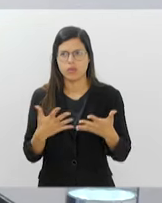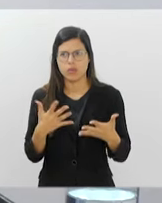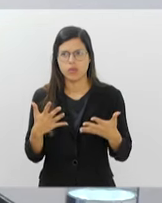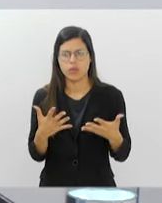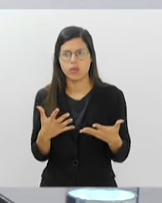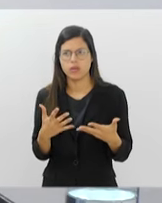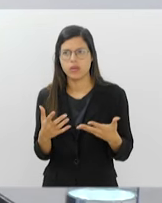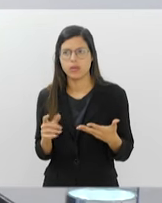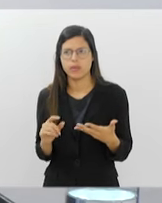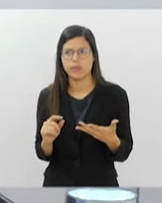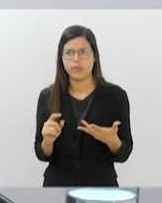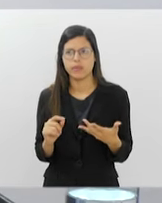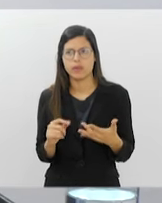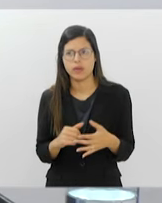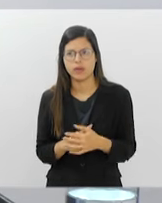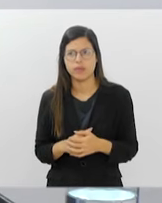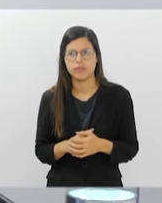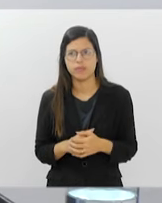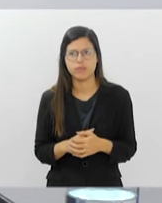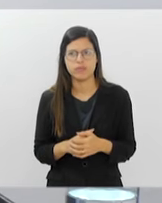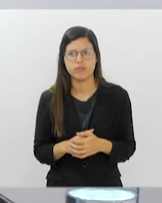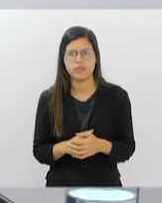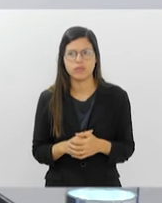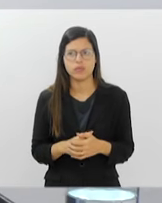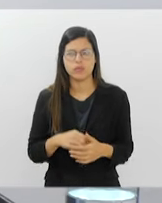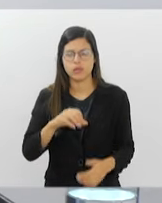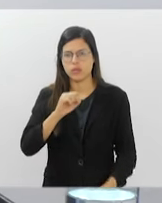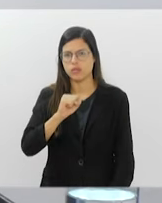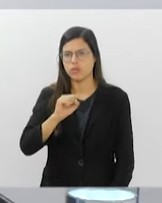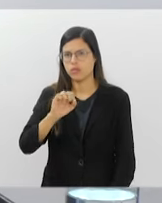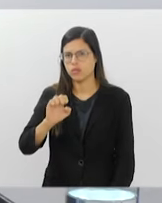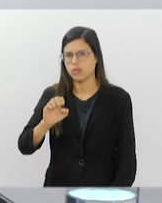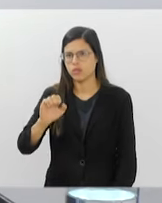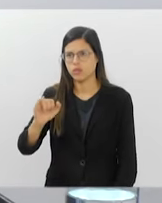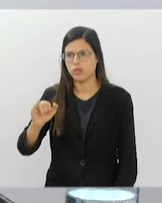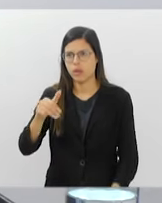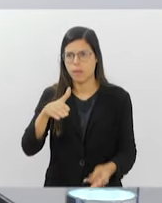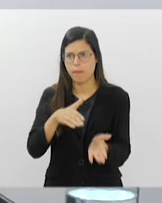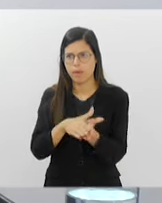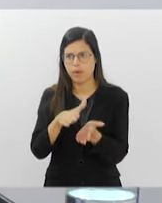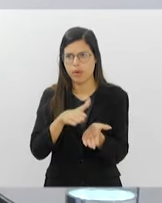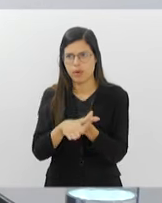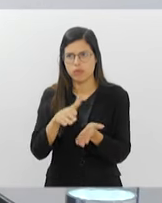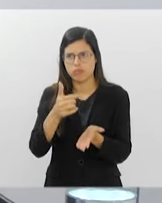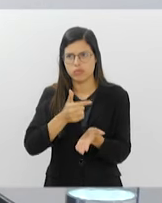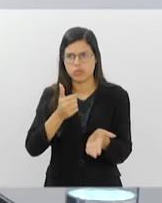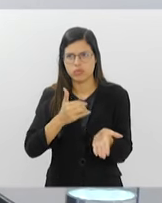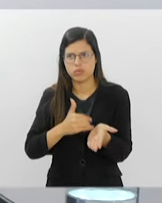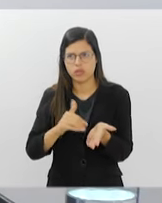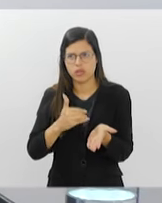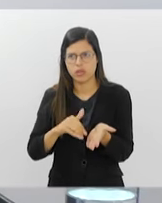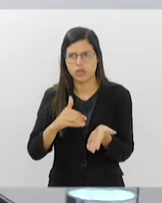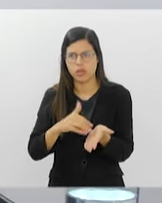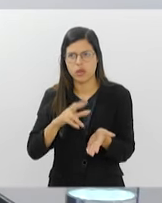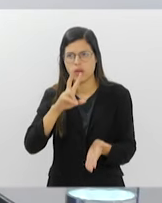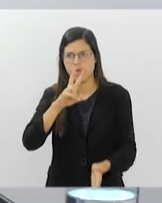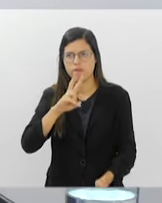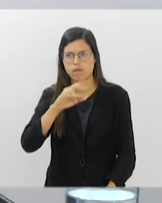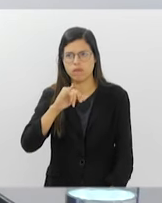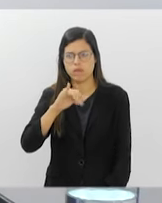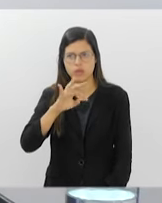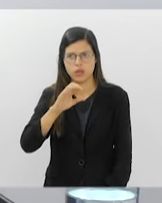a um algo que tá no sei que foi publicado pelo senhor secretário subsecretário sei lá o que ele é Vittor